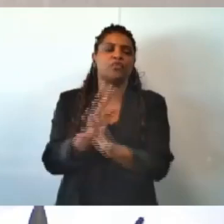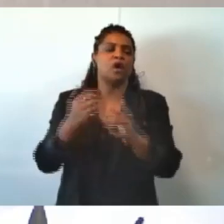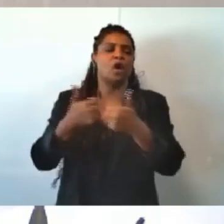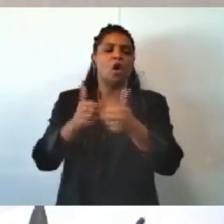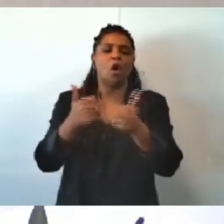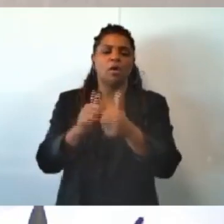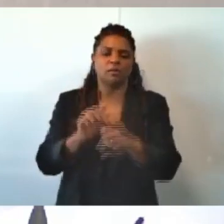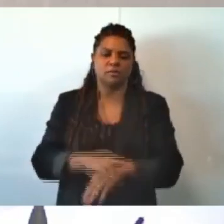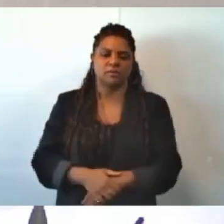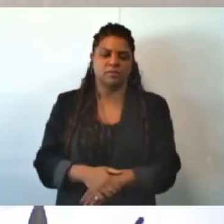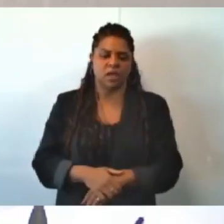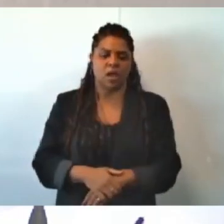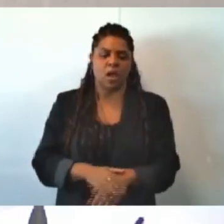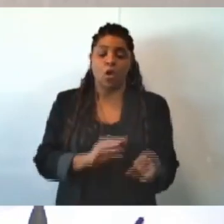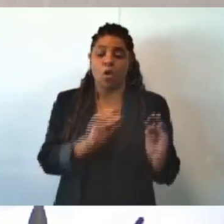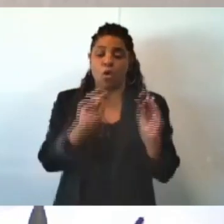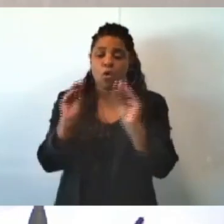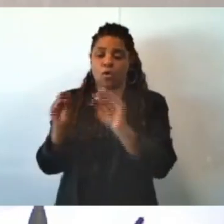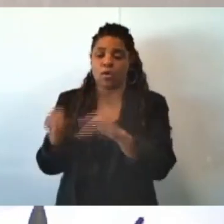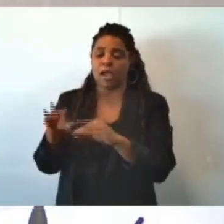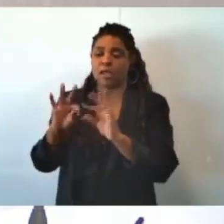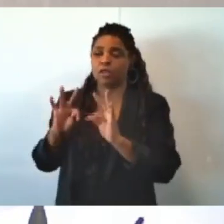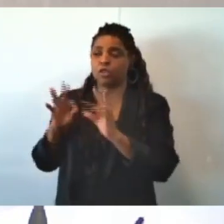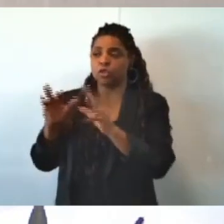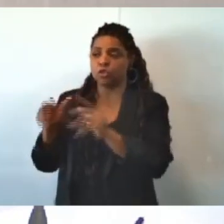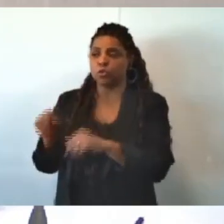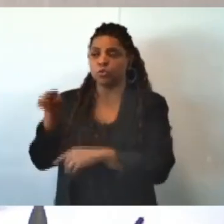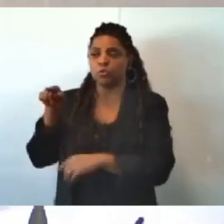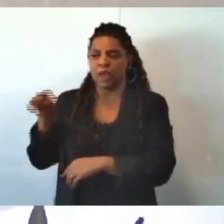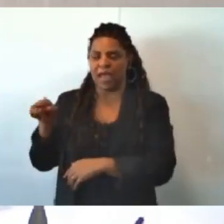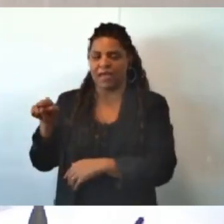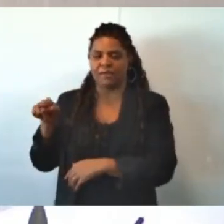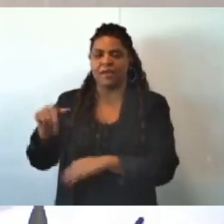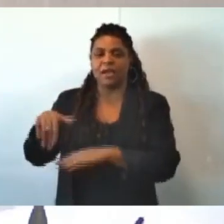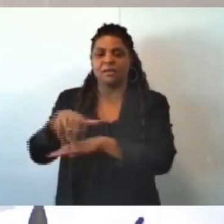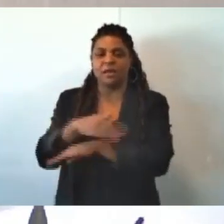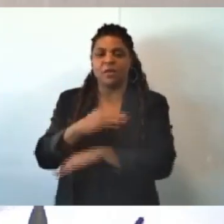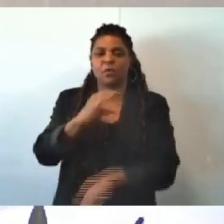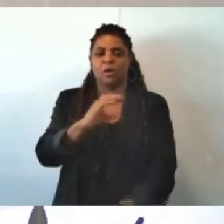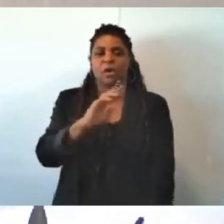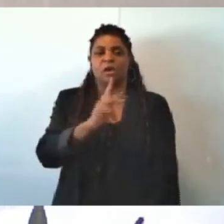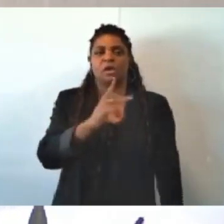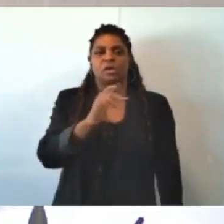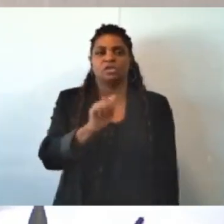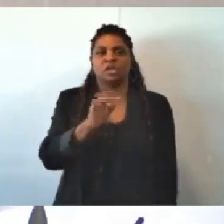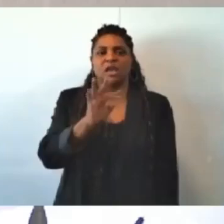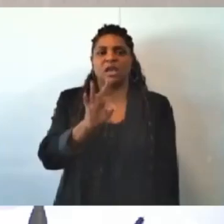na Chateaubriand é um erro brutal. Vai ser nocivo de